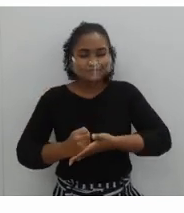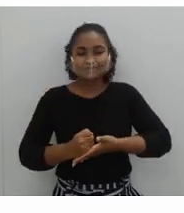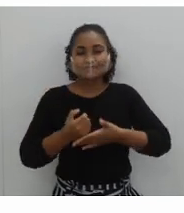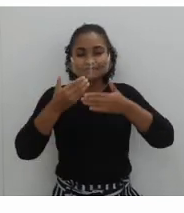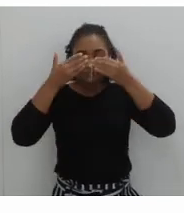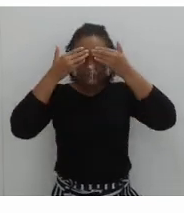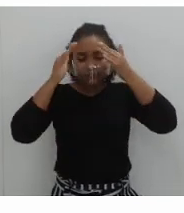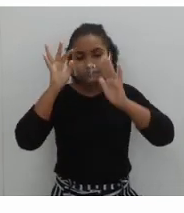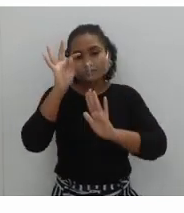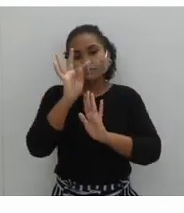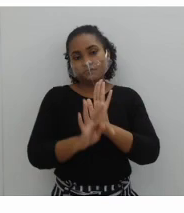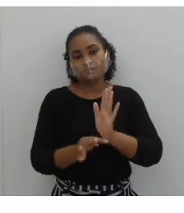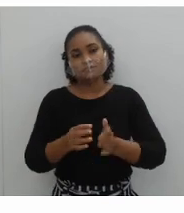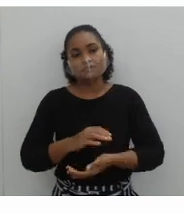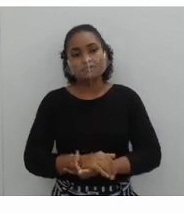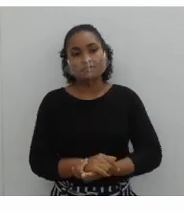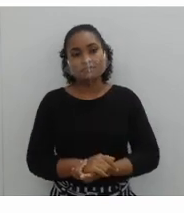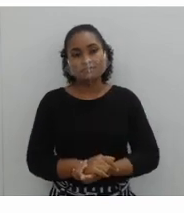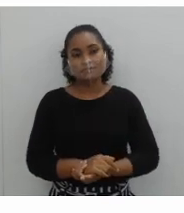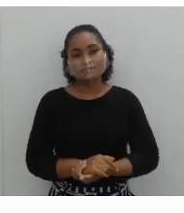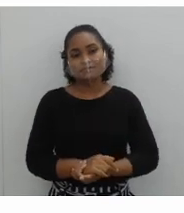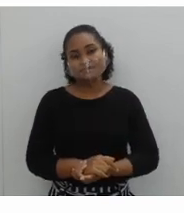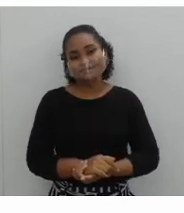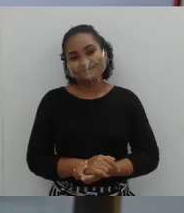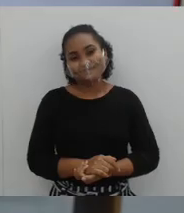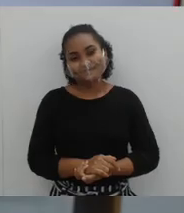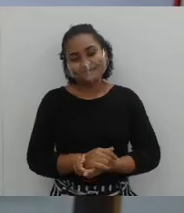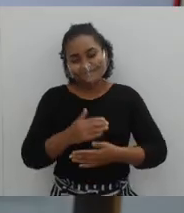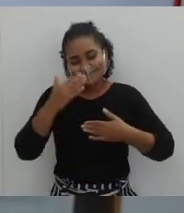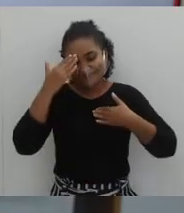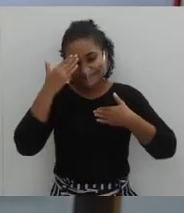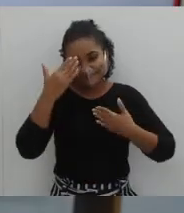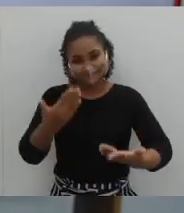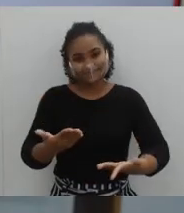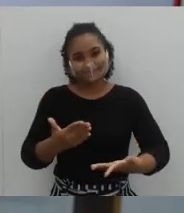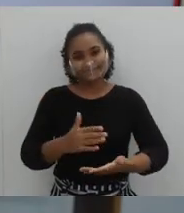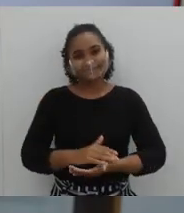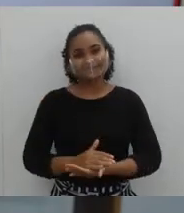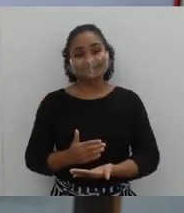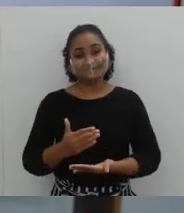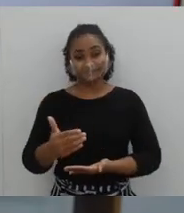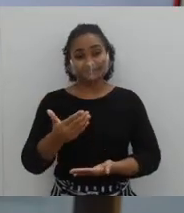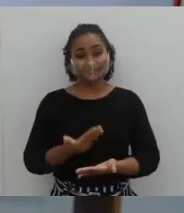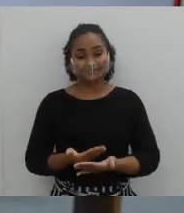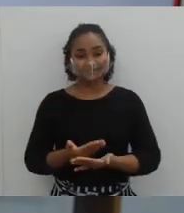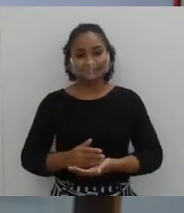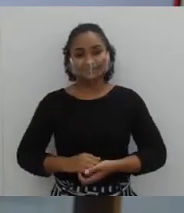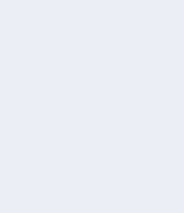entender o texto. Gratidão, até a próxima.